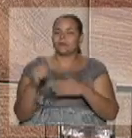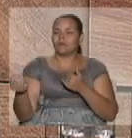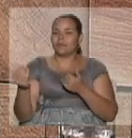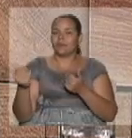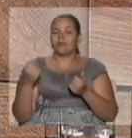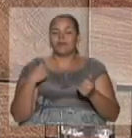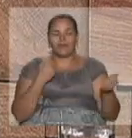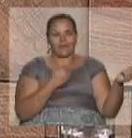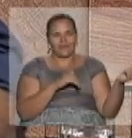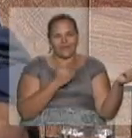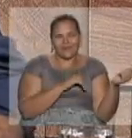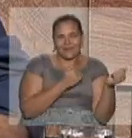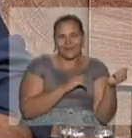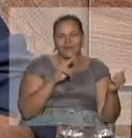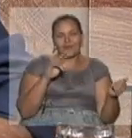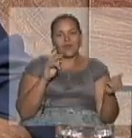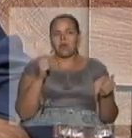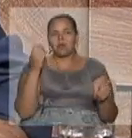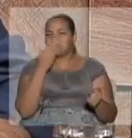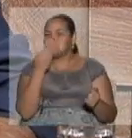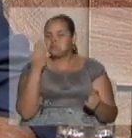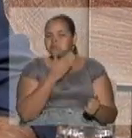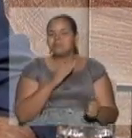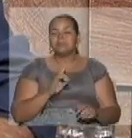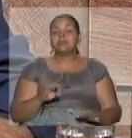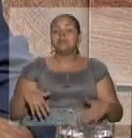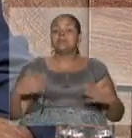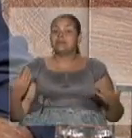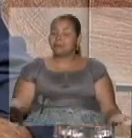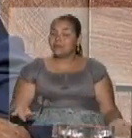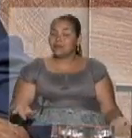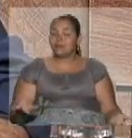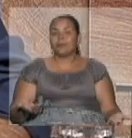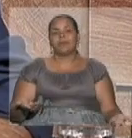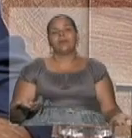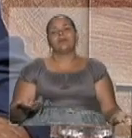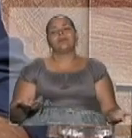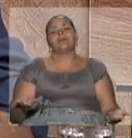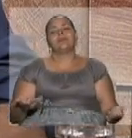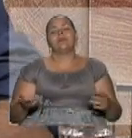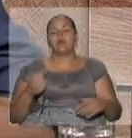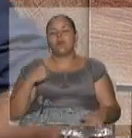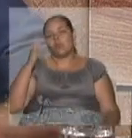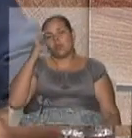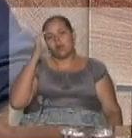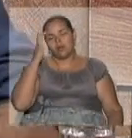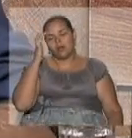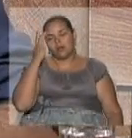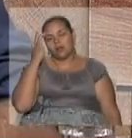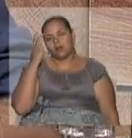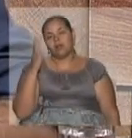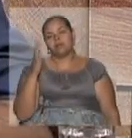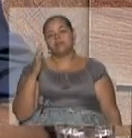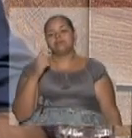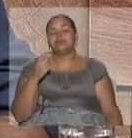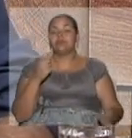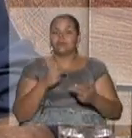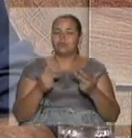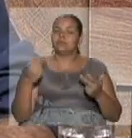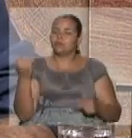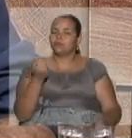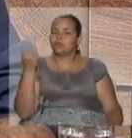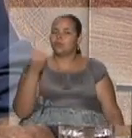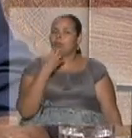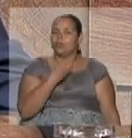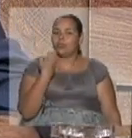viola, pondo a mão no instrumento, nunca tinha visto. Então, eu acho que tem essa coisa da importância